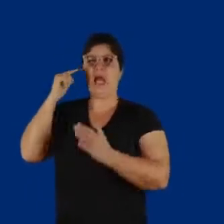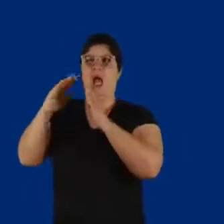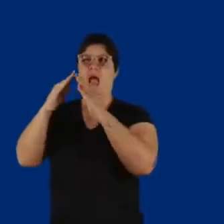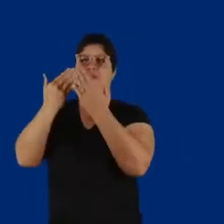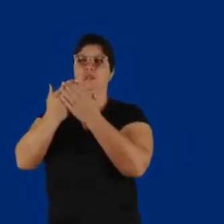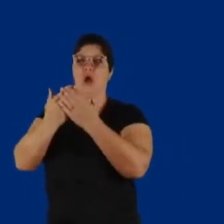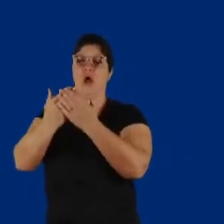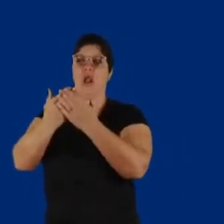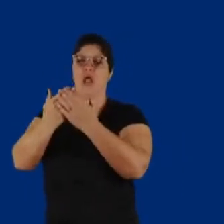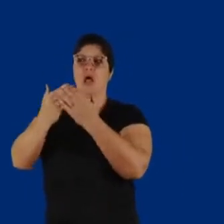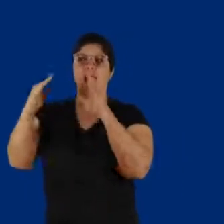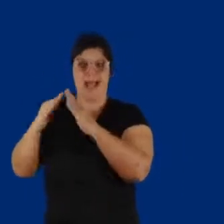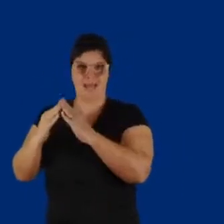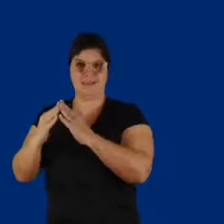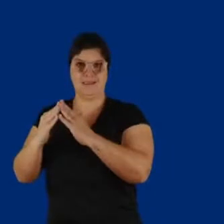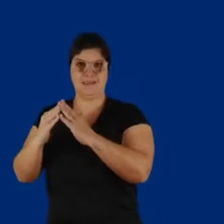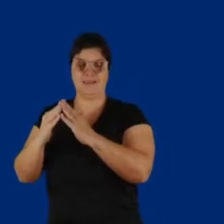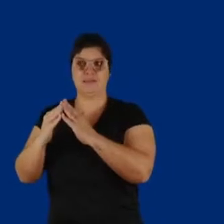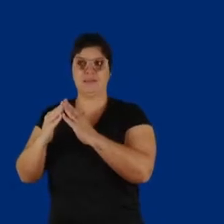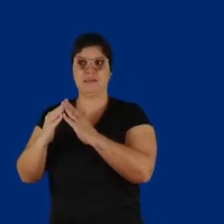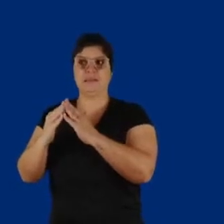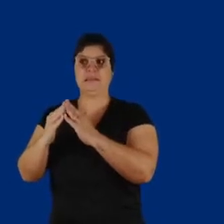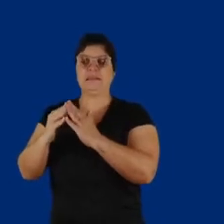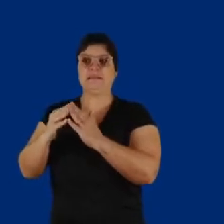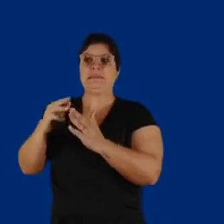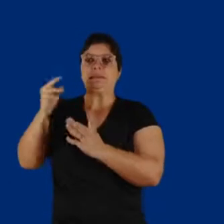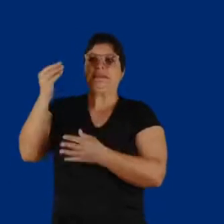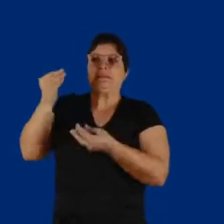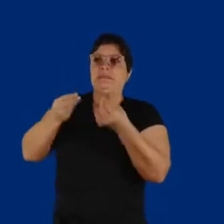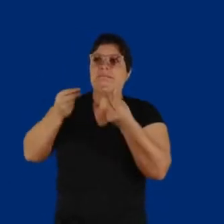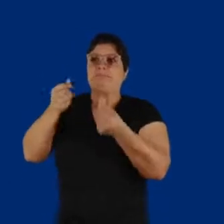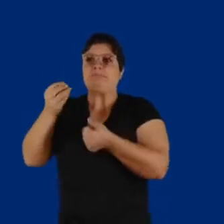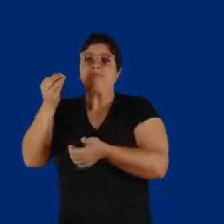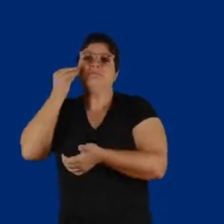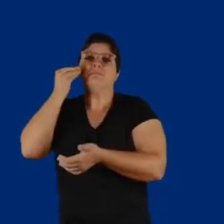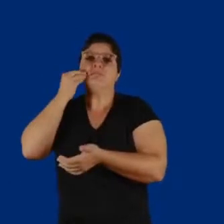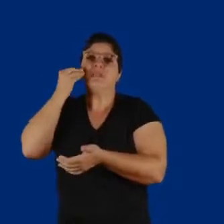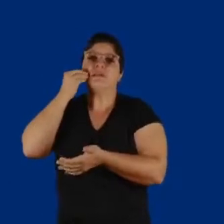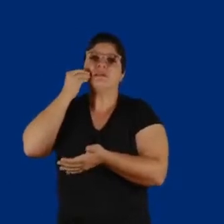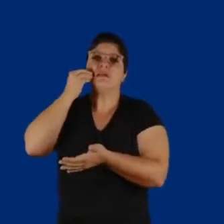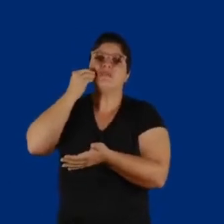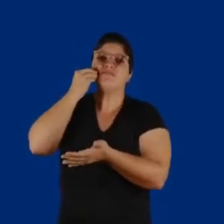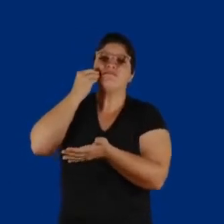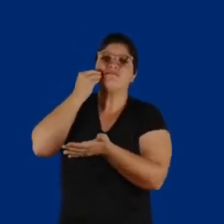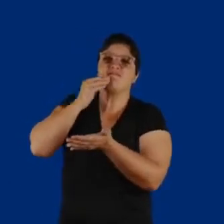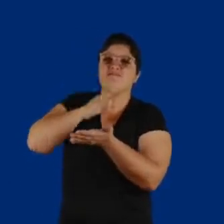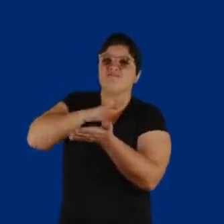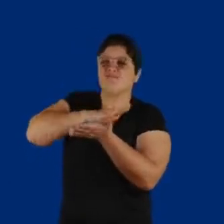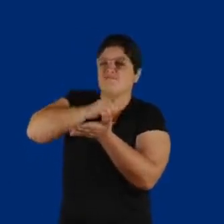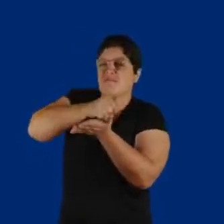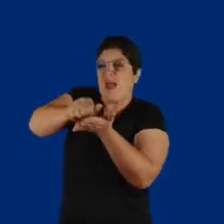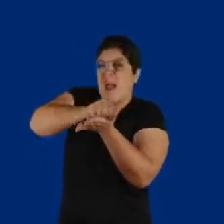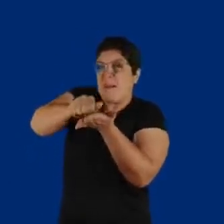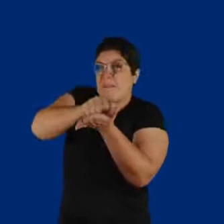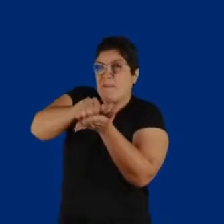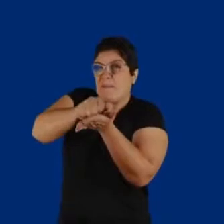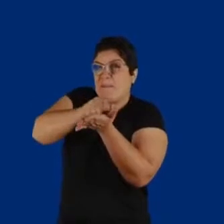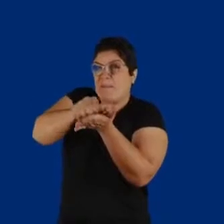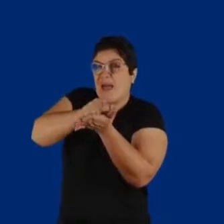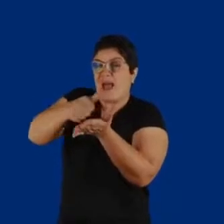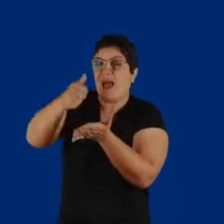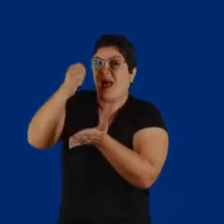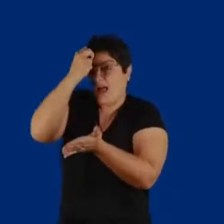uma tentativa de apagar a cultura indígena da cabeça das crianças, e muitas